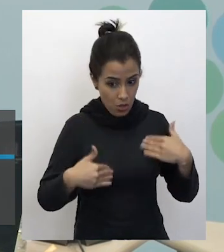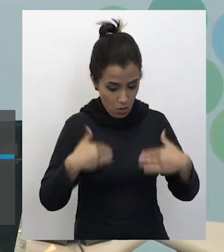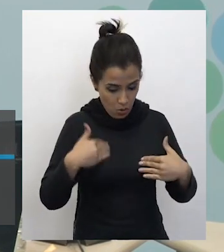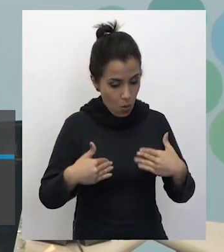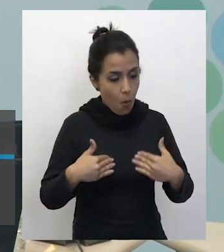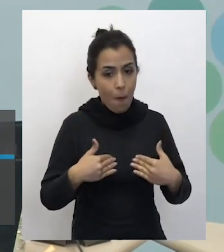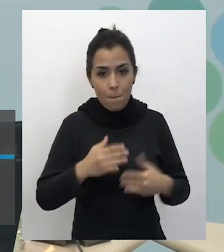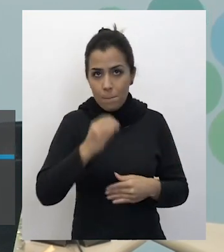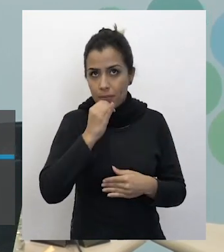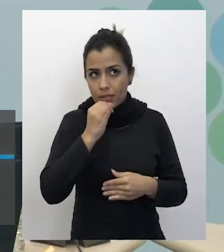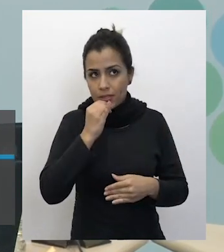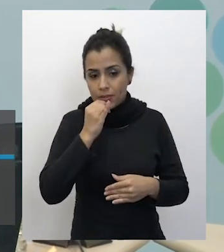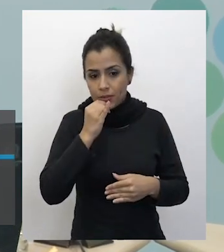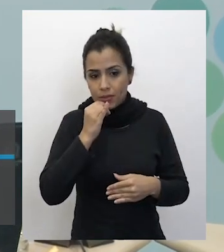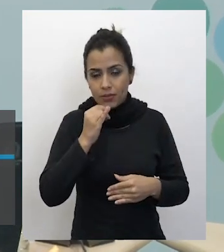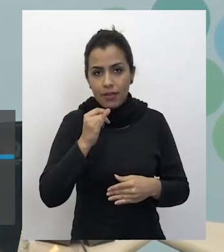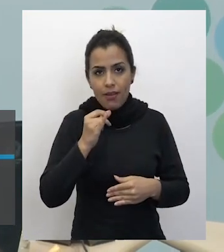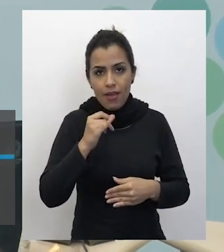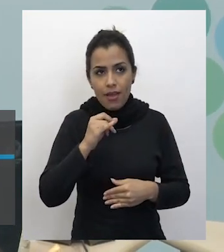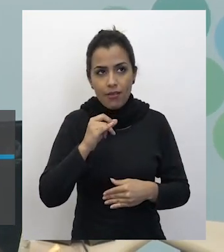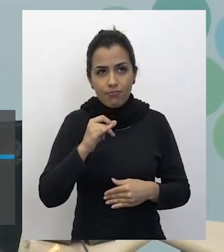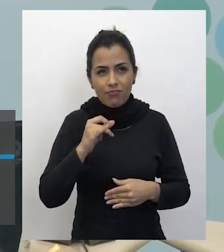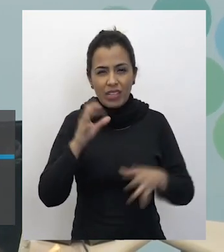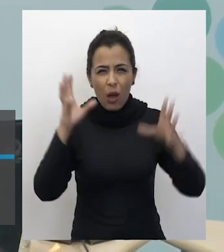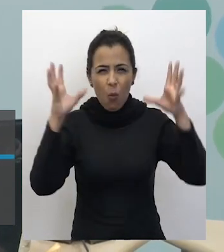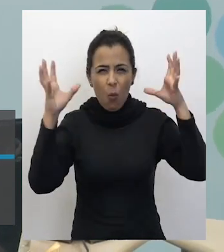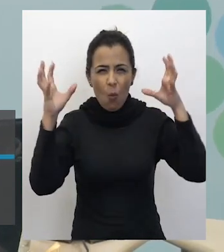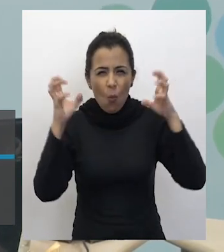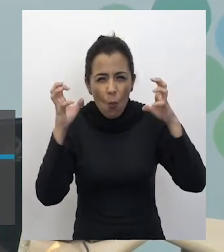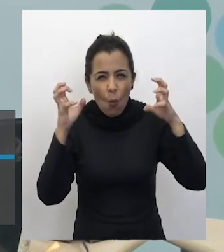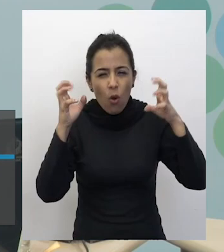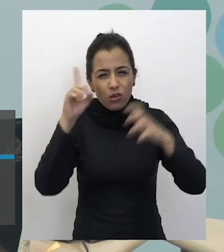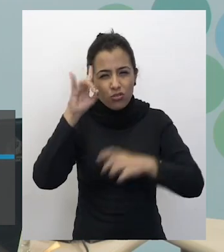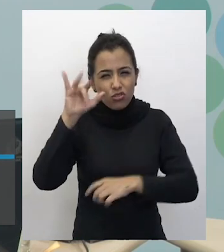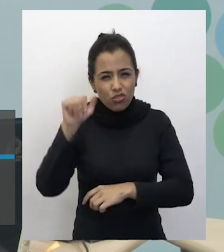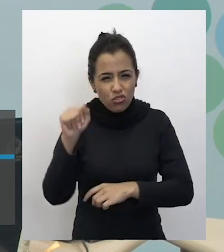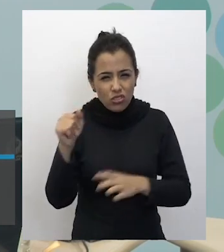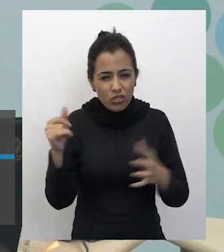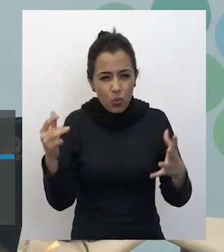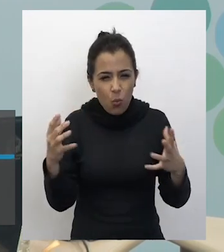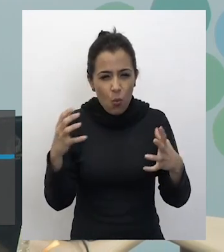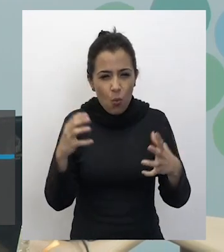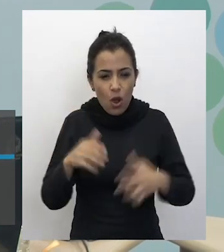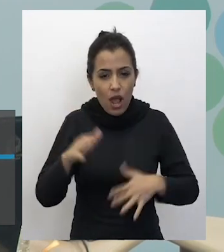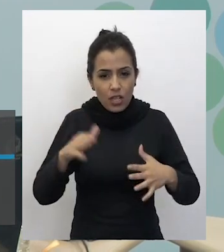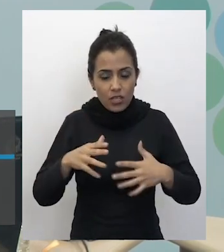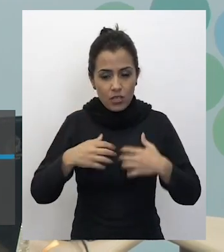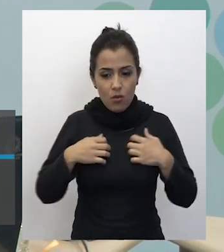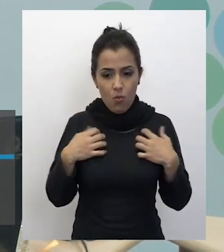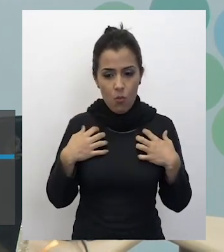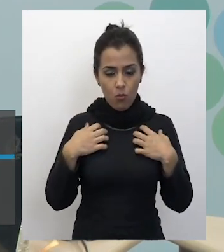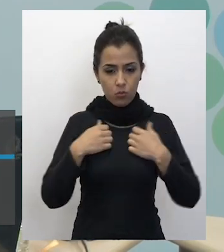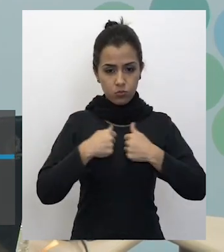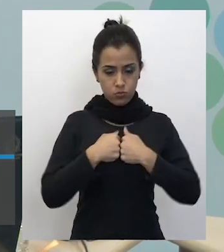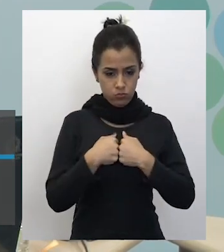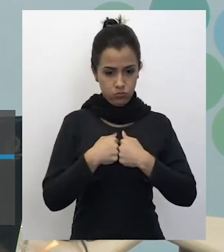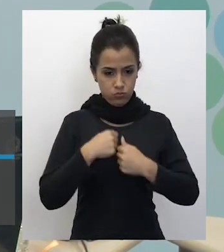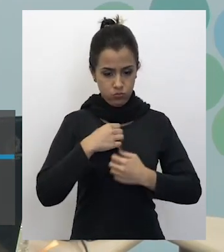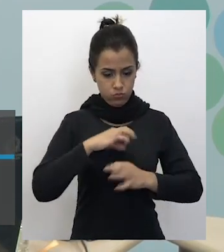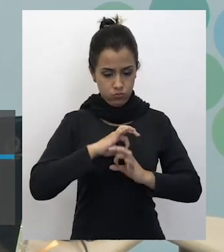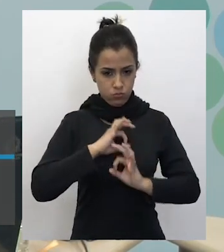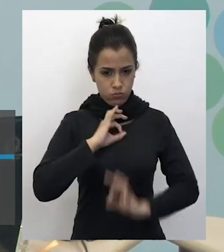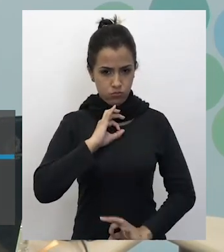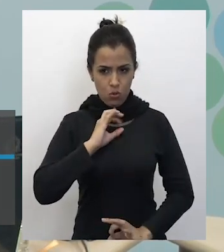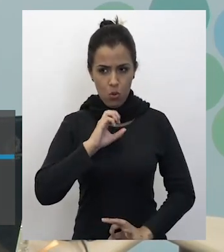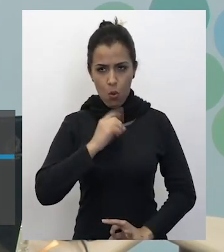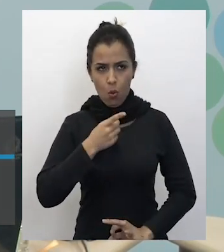em dias muito secos, a gente tem uma capacidade de ficar eletrizando a roupa, aquelas roupas sintéticas de